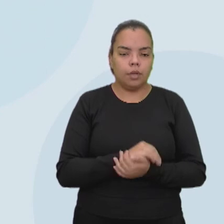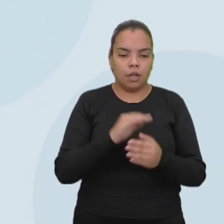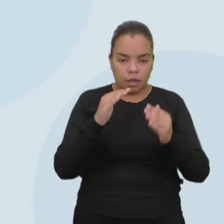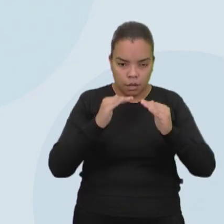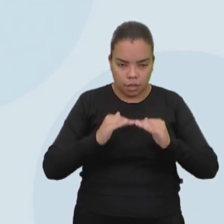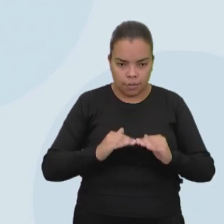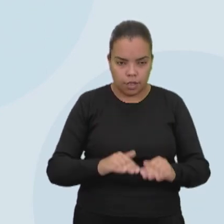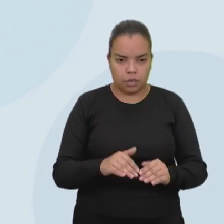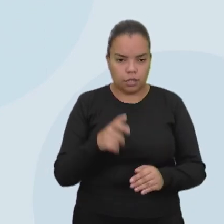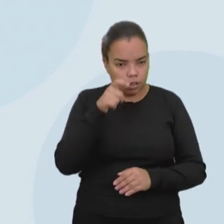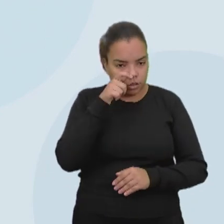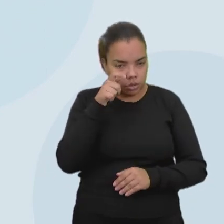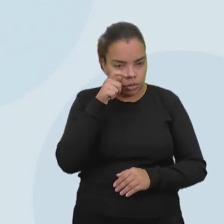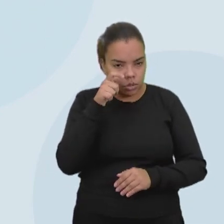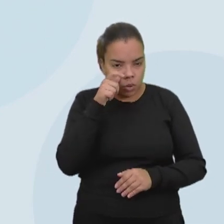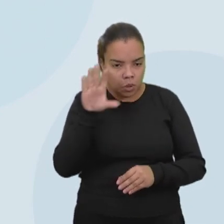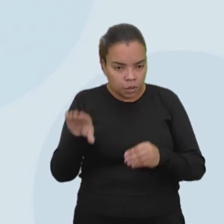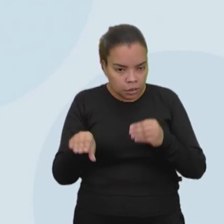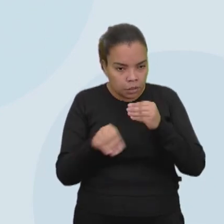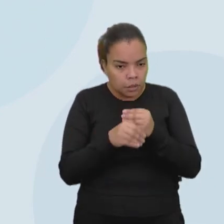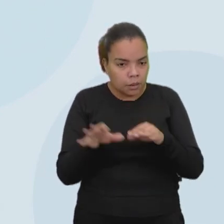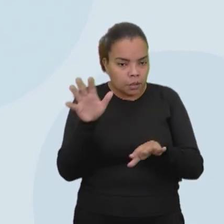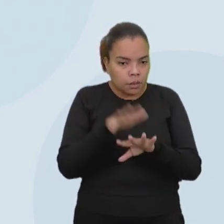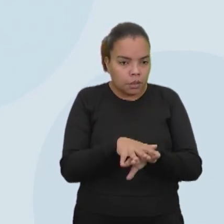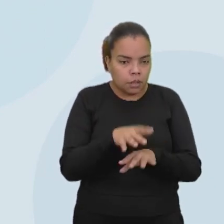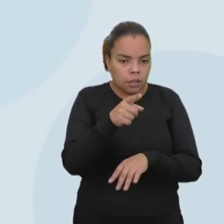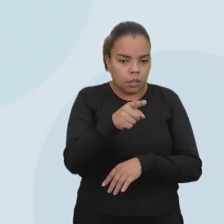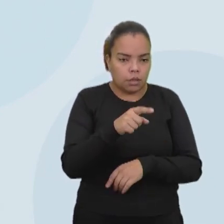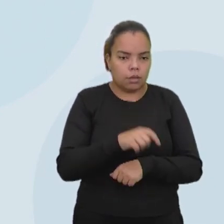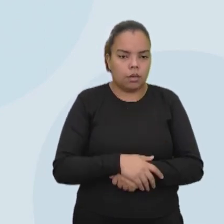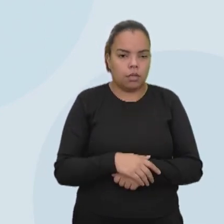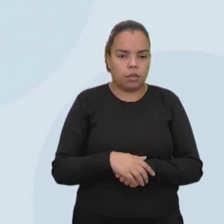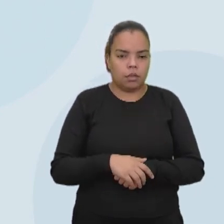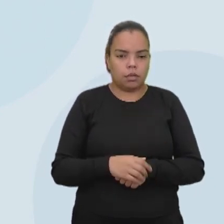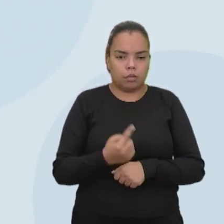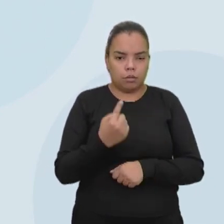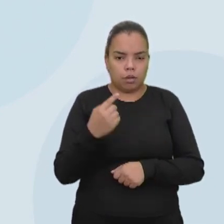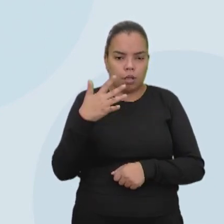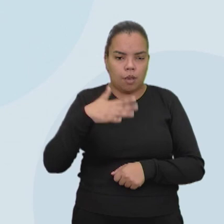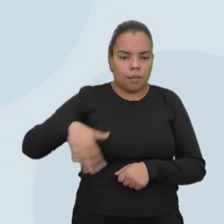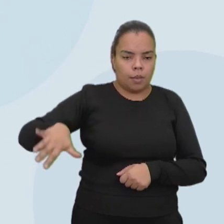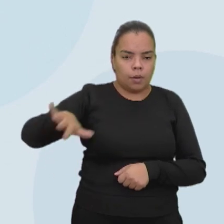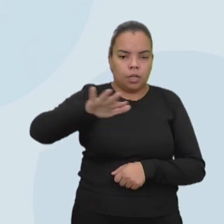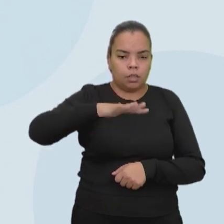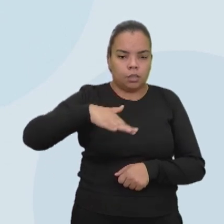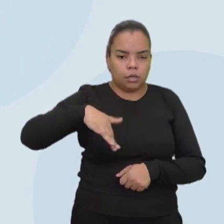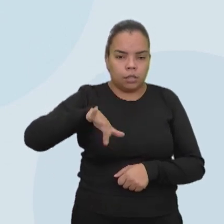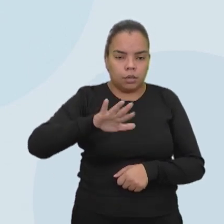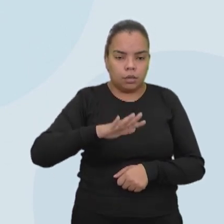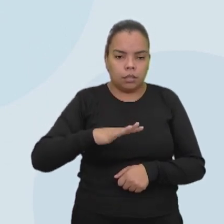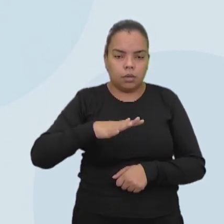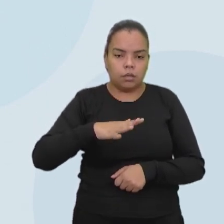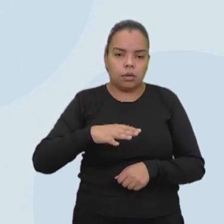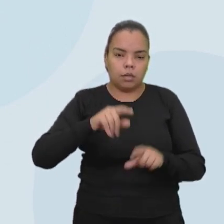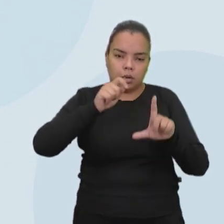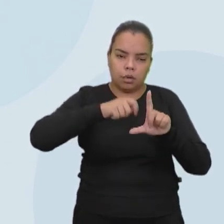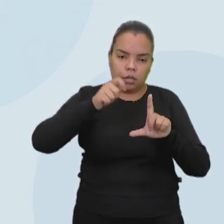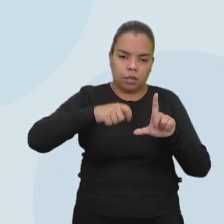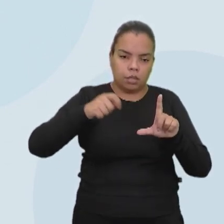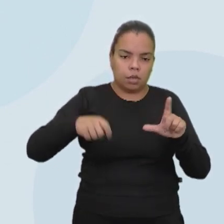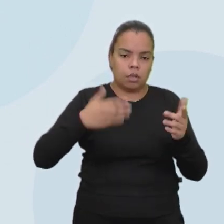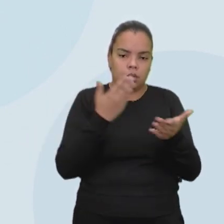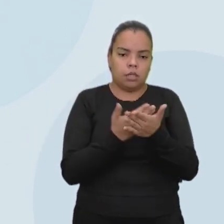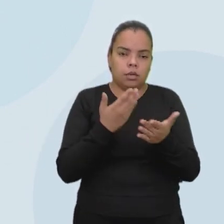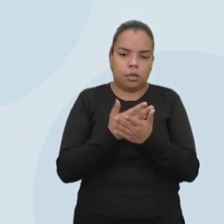de olho na integração, no qual tem lá no componente 1, população em índices. Os estudantes trabalharam